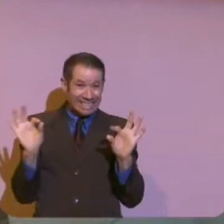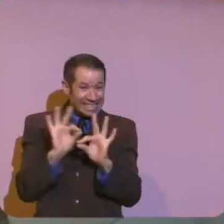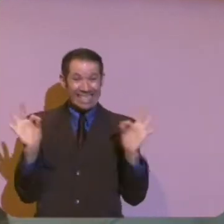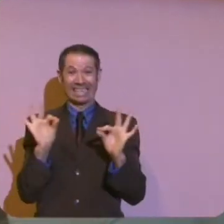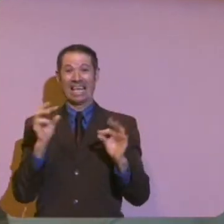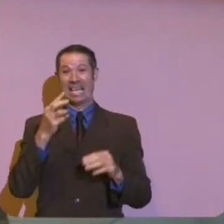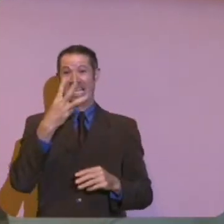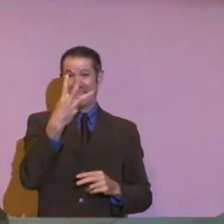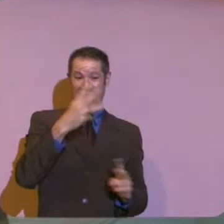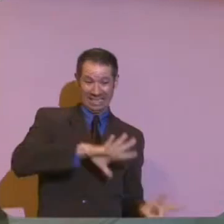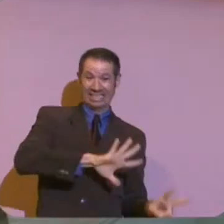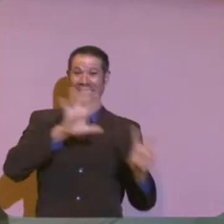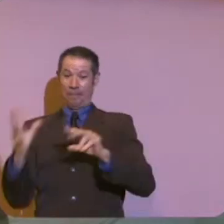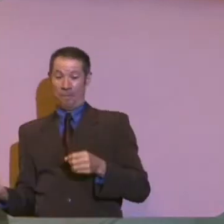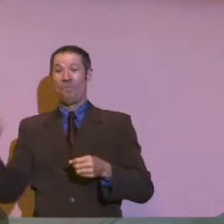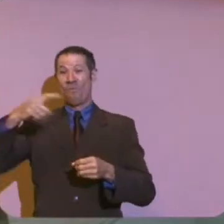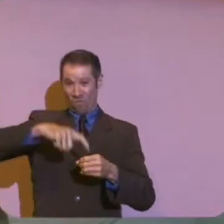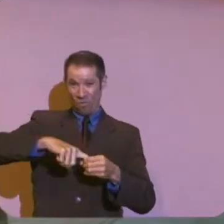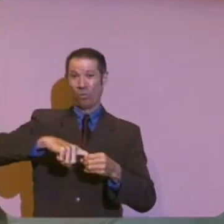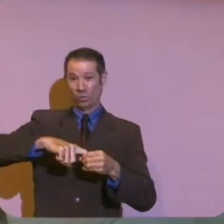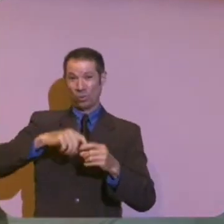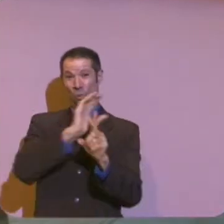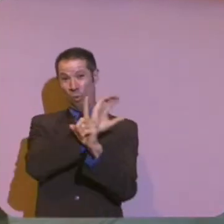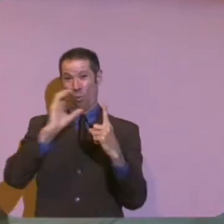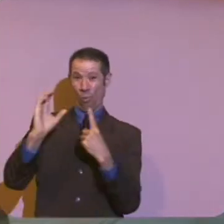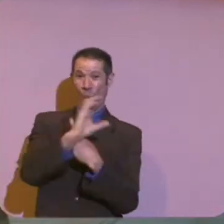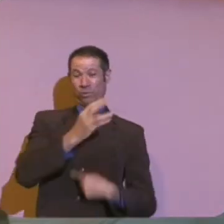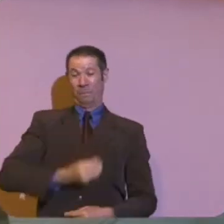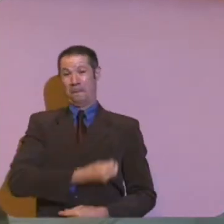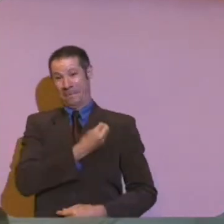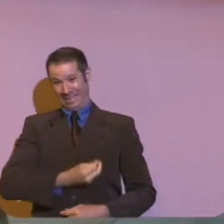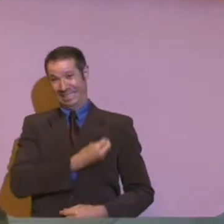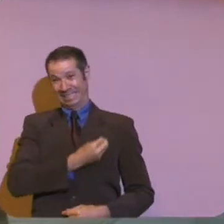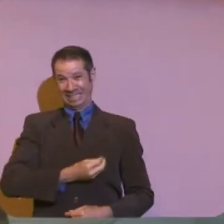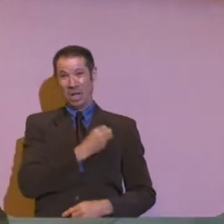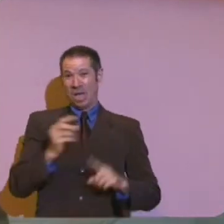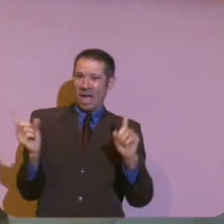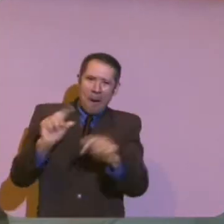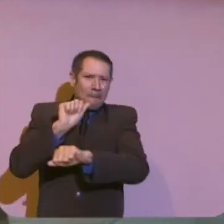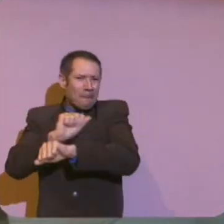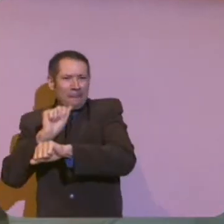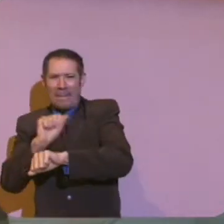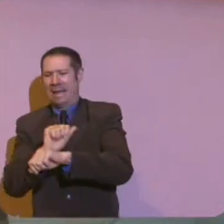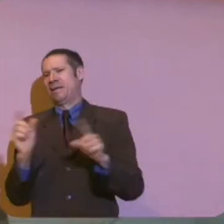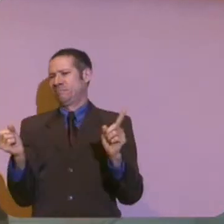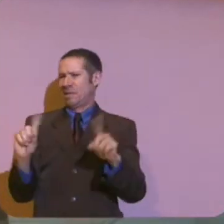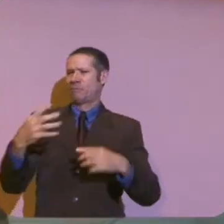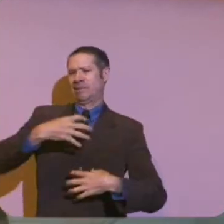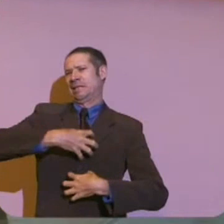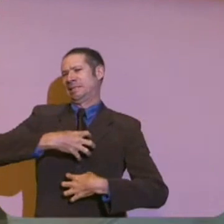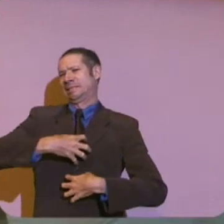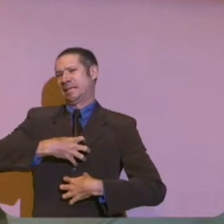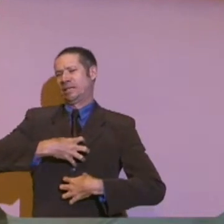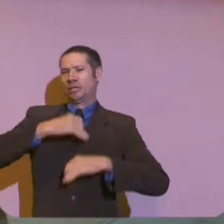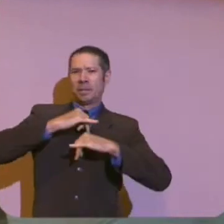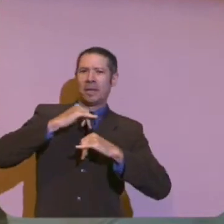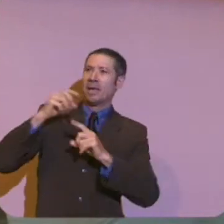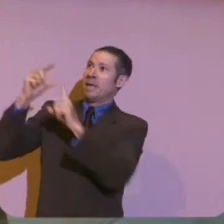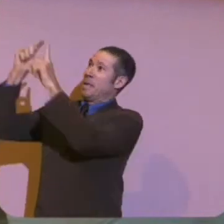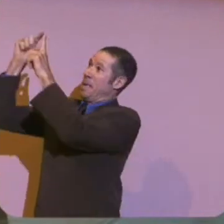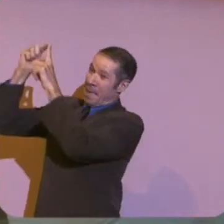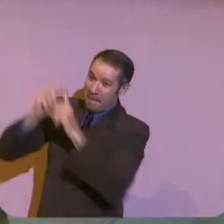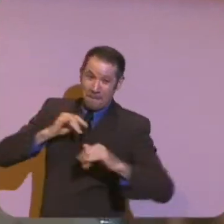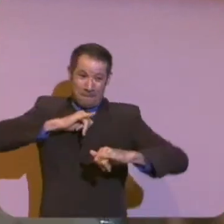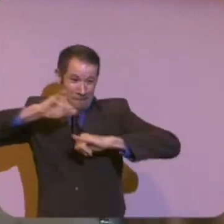3 semanas que nós voltamos a fazer cultos aqui, mas não paramos, né, no sentido de proclamar o